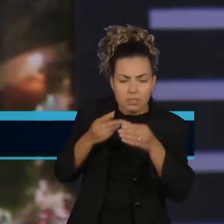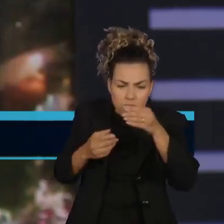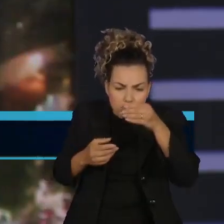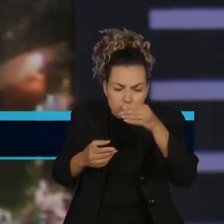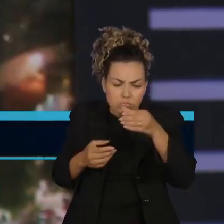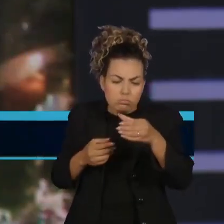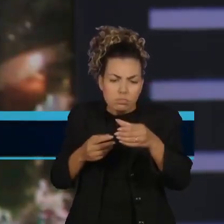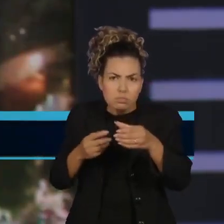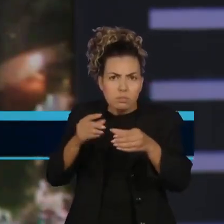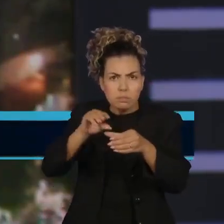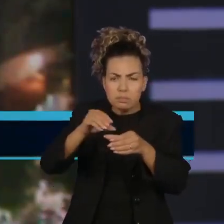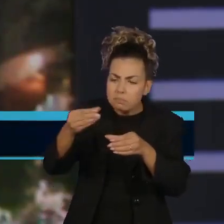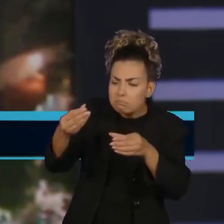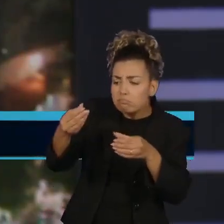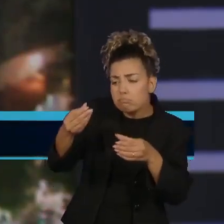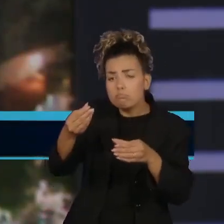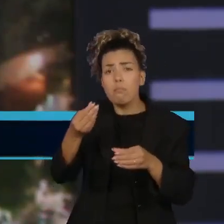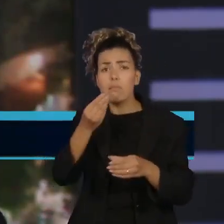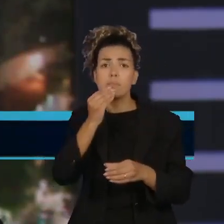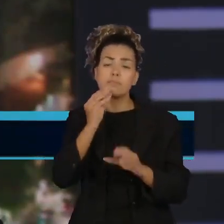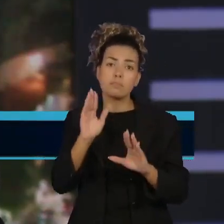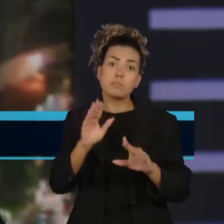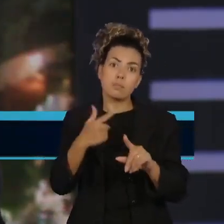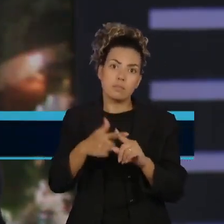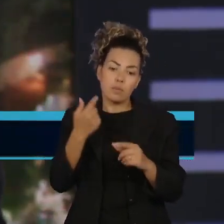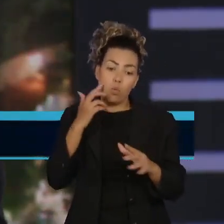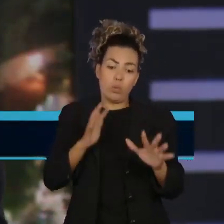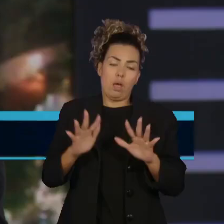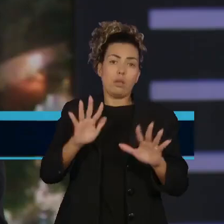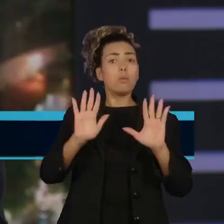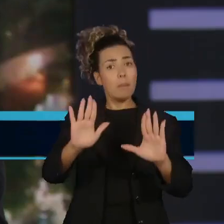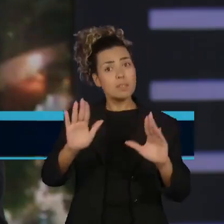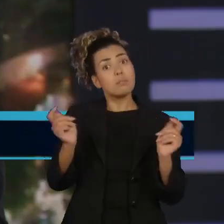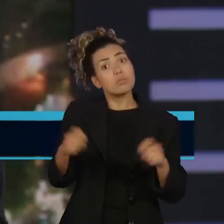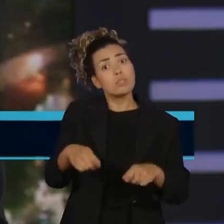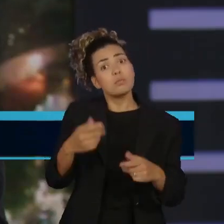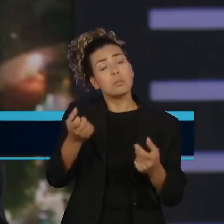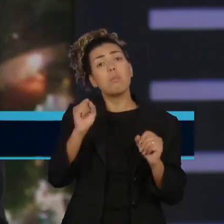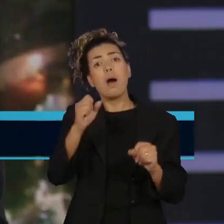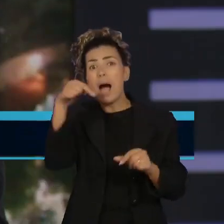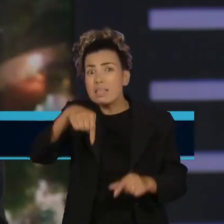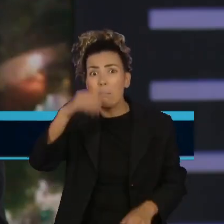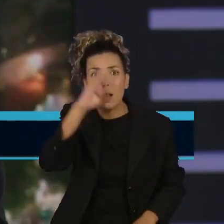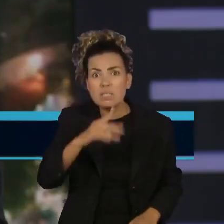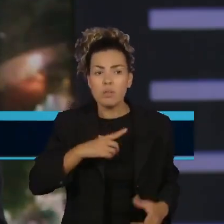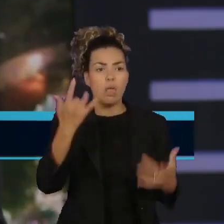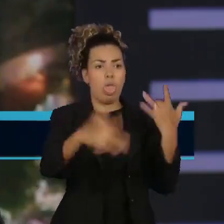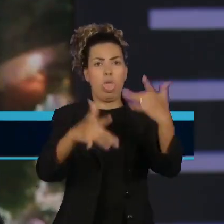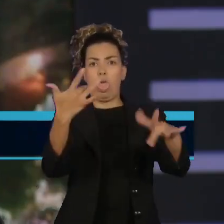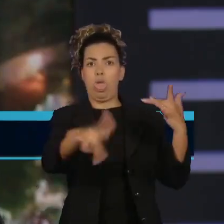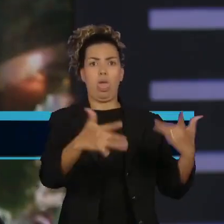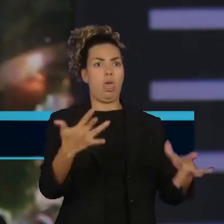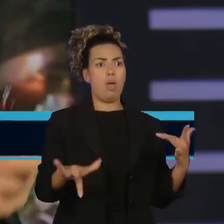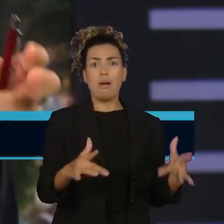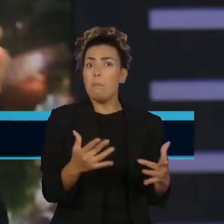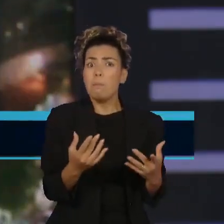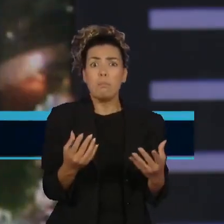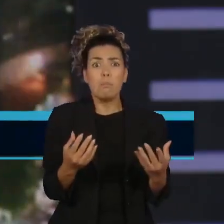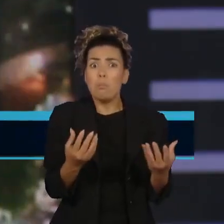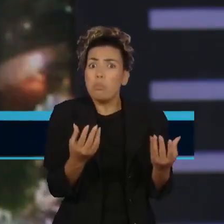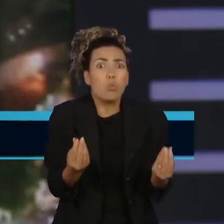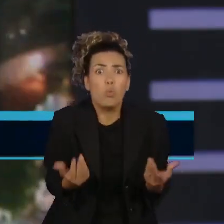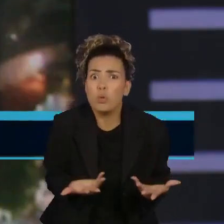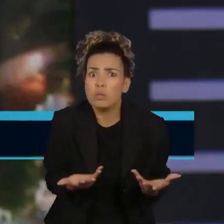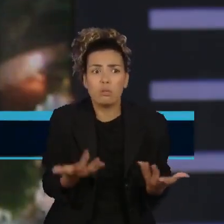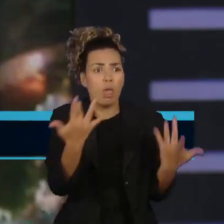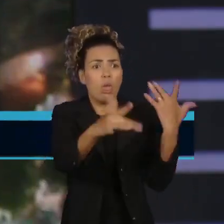Obviamente está dentro ainda de uma curva de segurança. Isso pode reduzir o descarte. O Brasil descarta e desperdiça muito alimento. Então, se